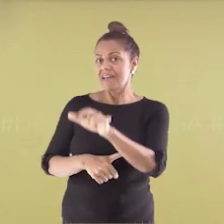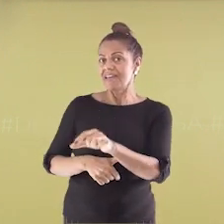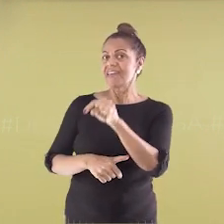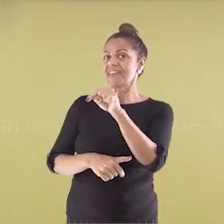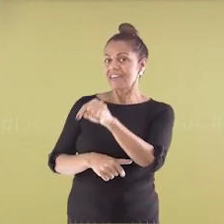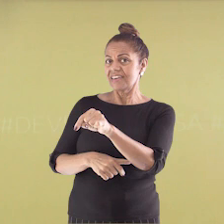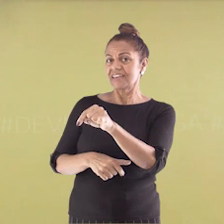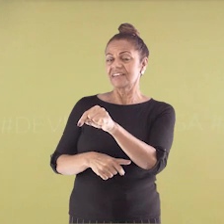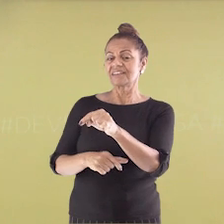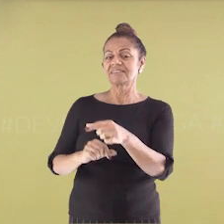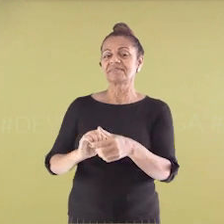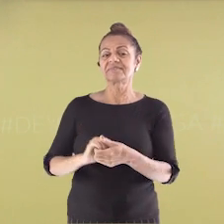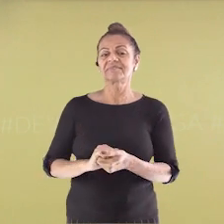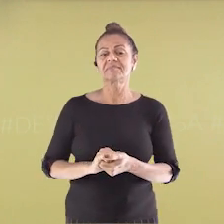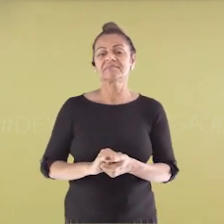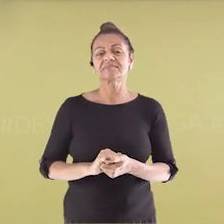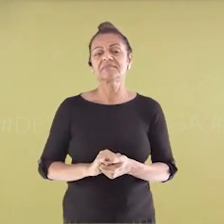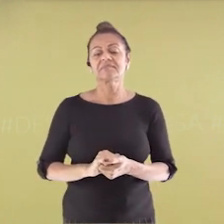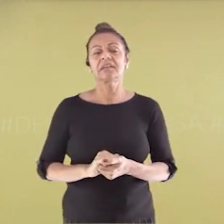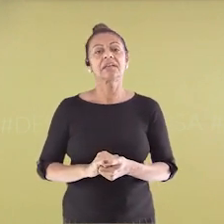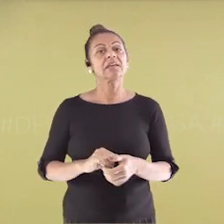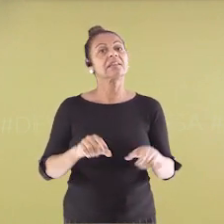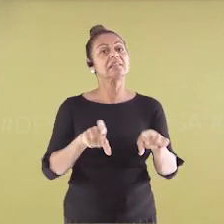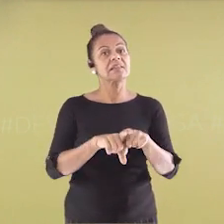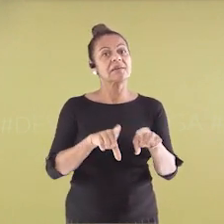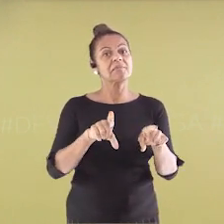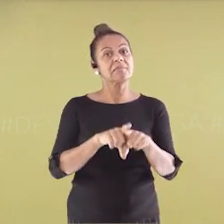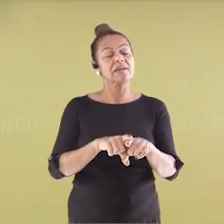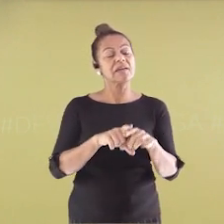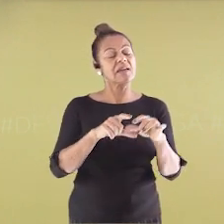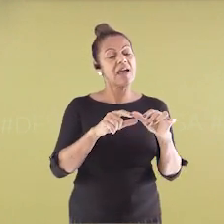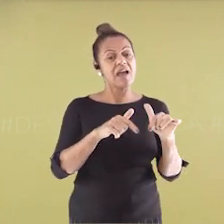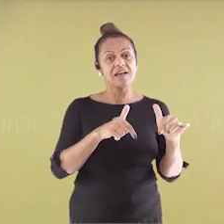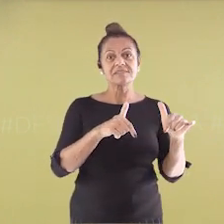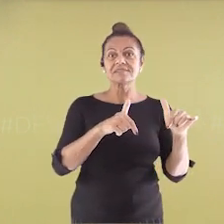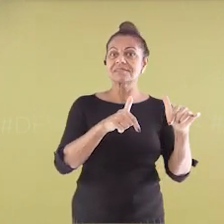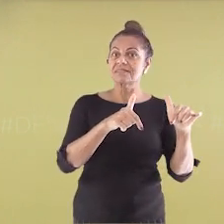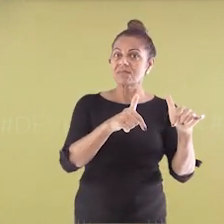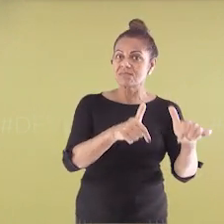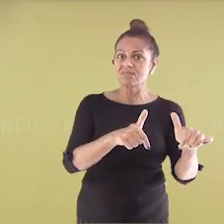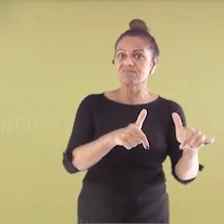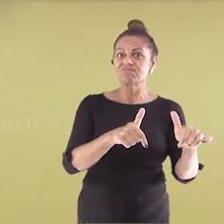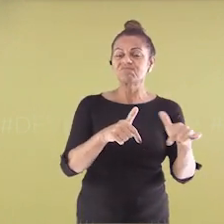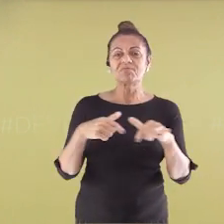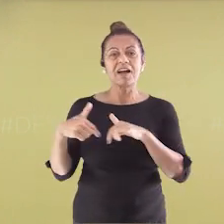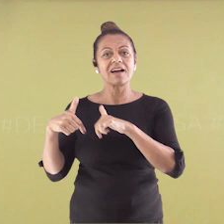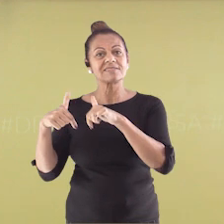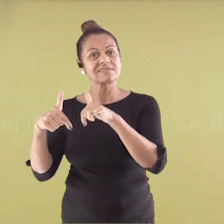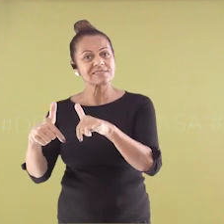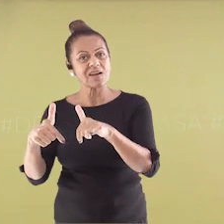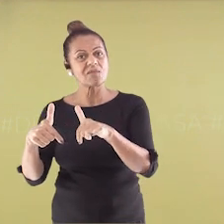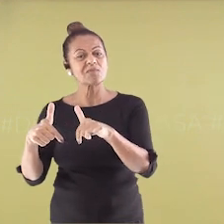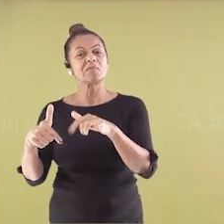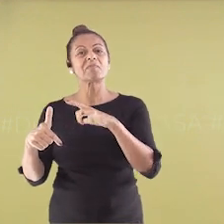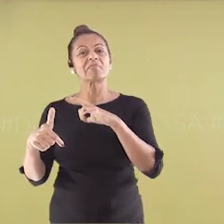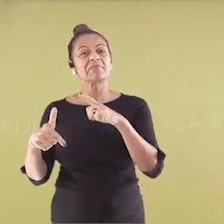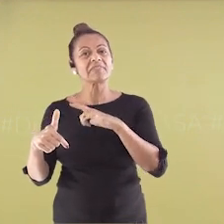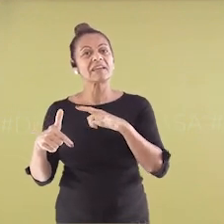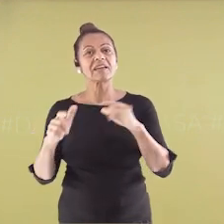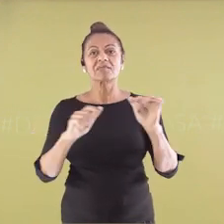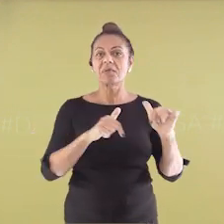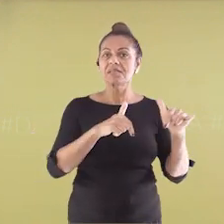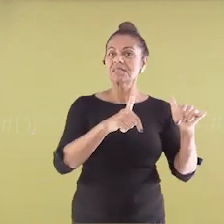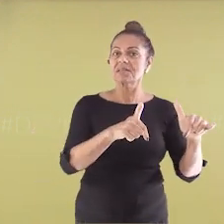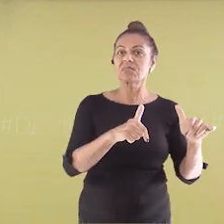Contudo, quem praticou a ação também foi o William. Desse modo, ele recebe e pratica a